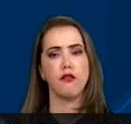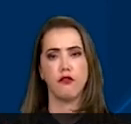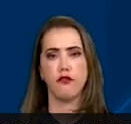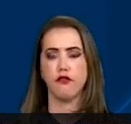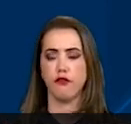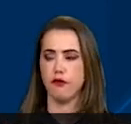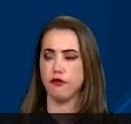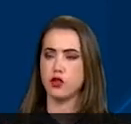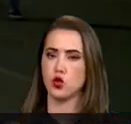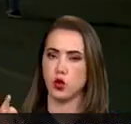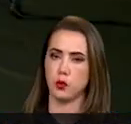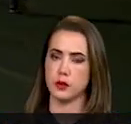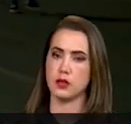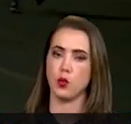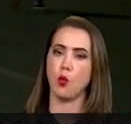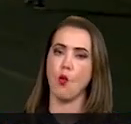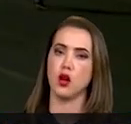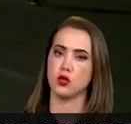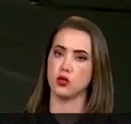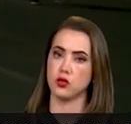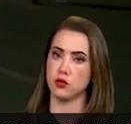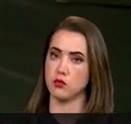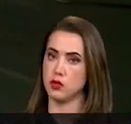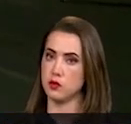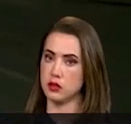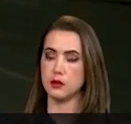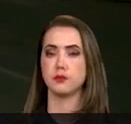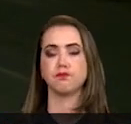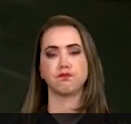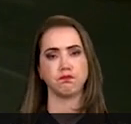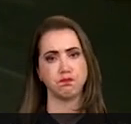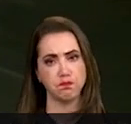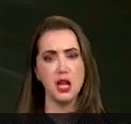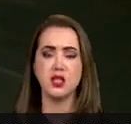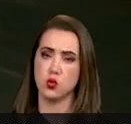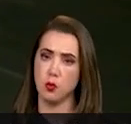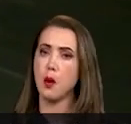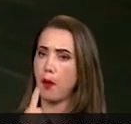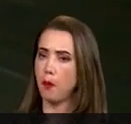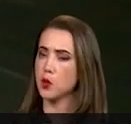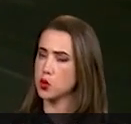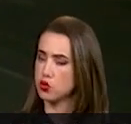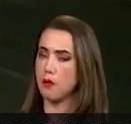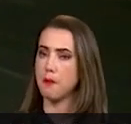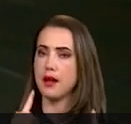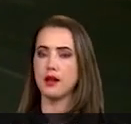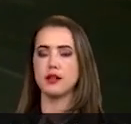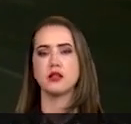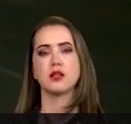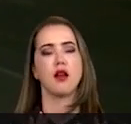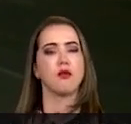28% até 2030. Apesar de positiva, essa redução ainda está distante dos objetivos